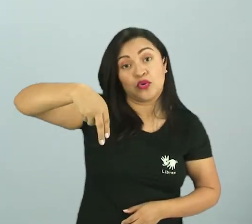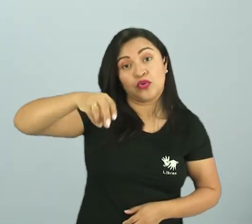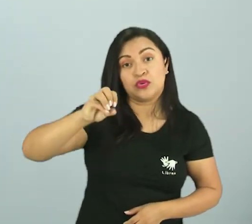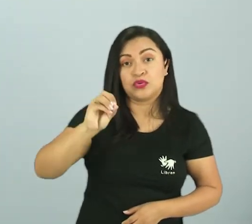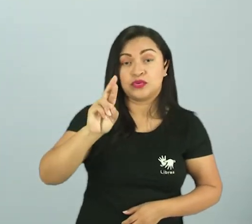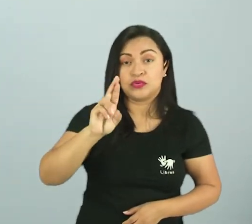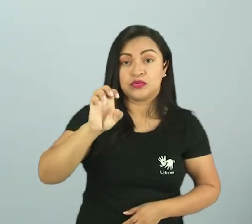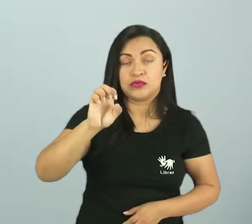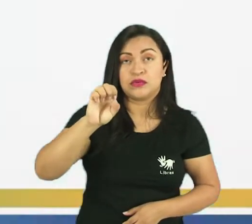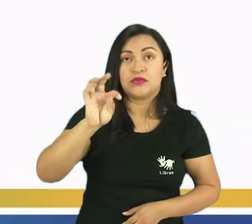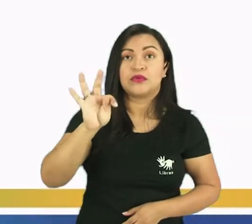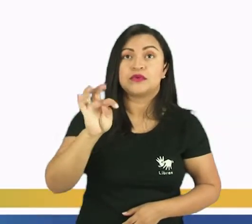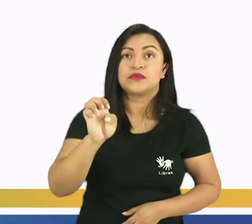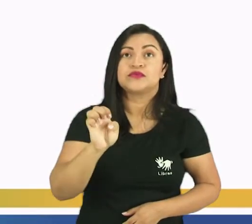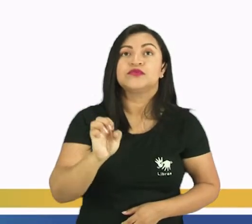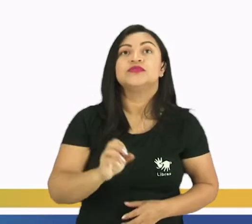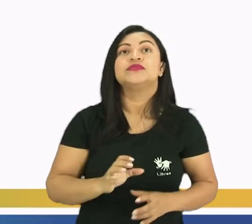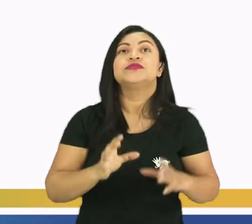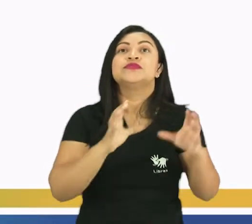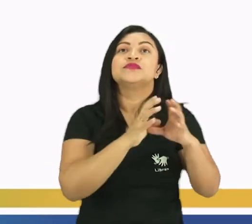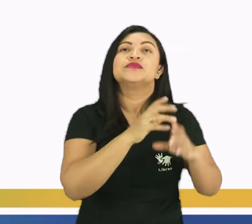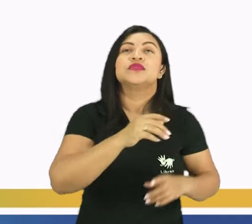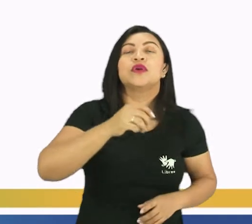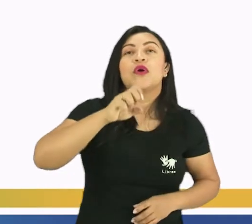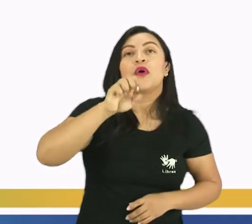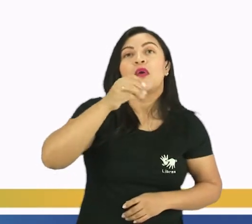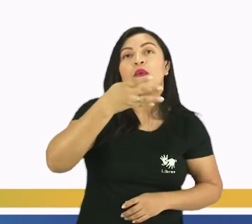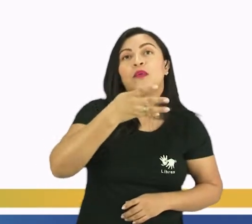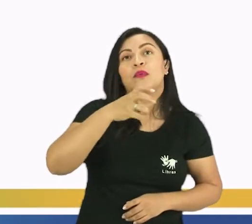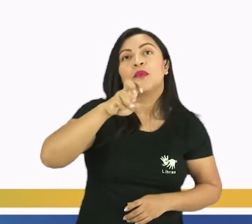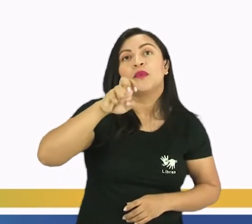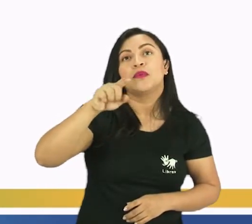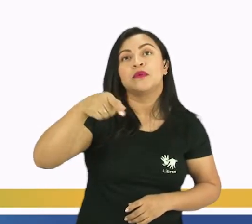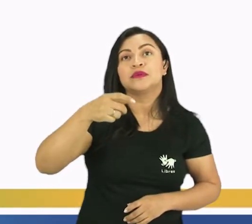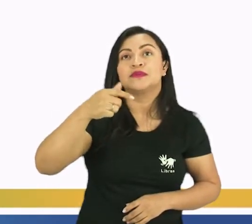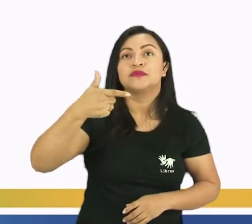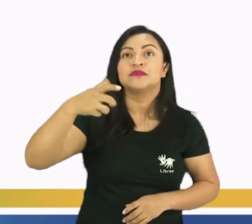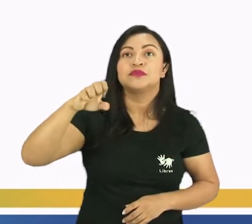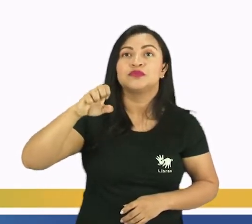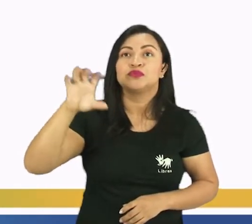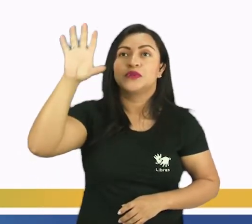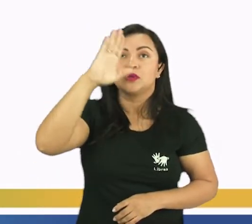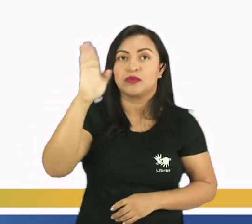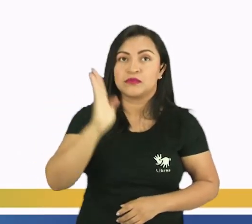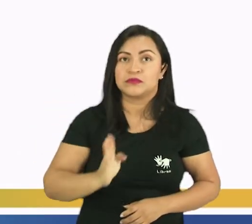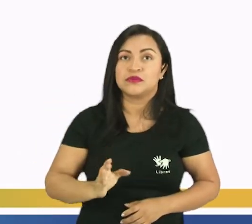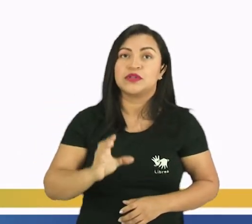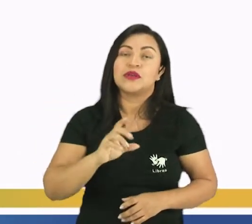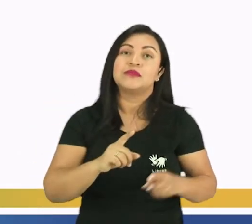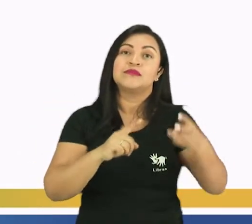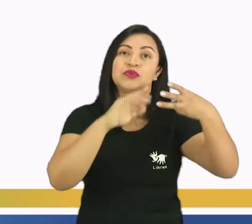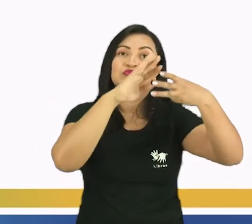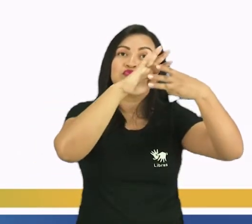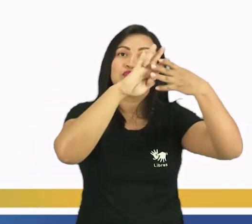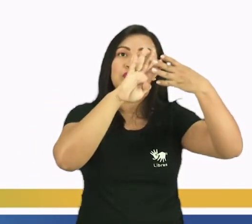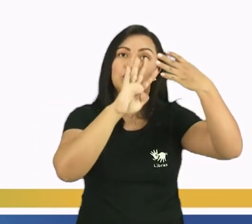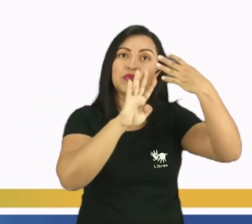45,27% do território brasileiro, é formado pelos estados de Roraima, Amazonas, Acre e